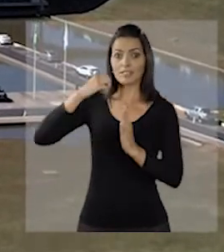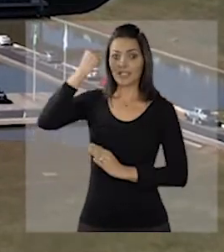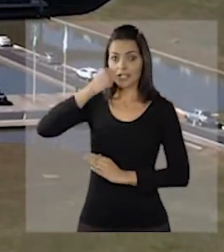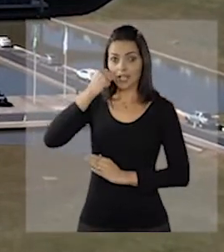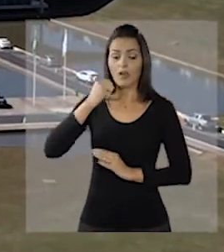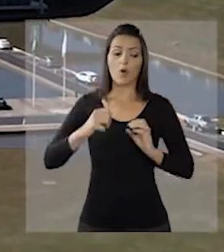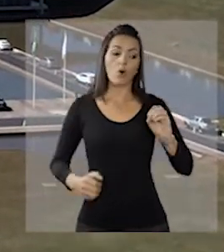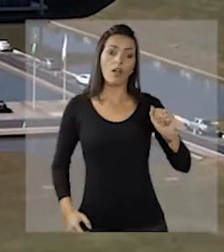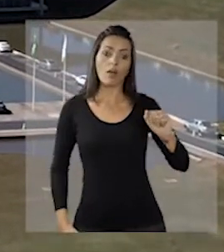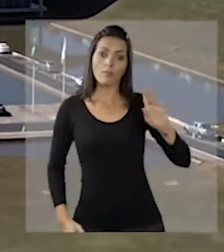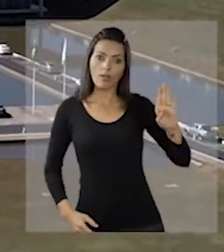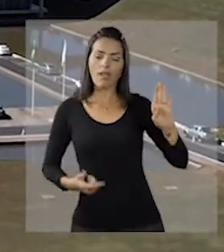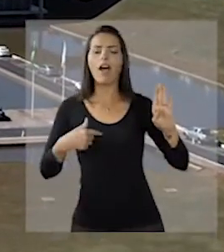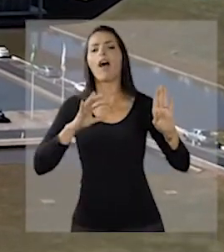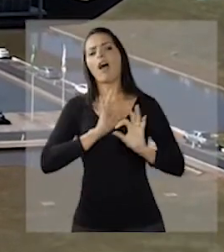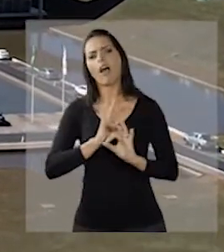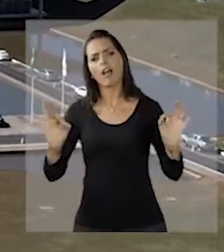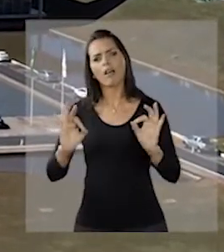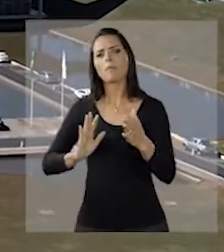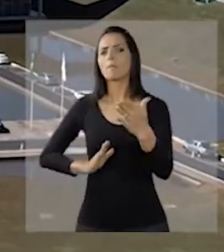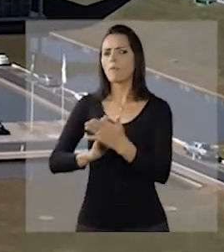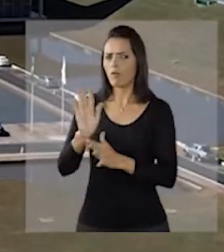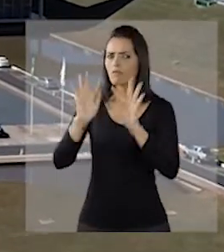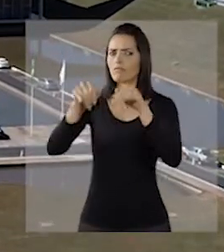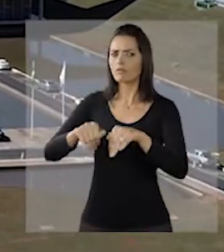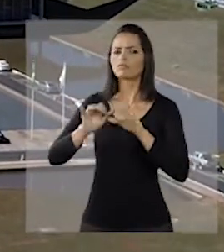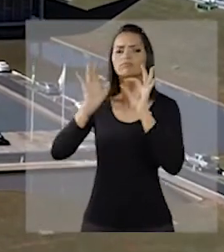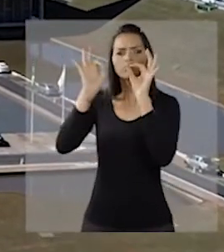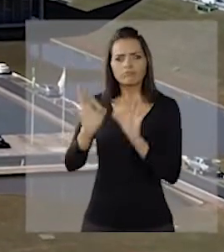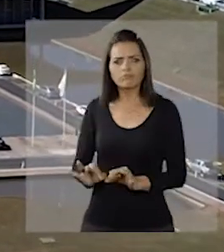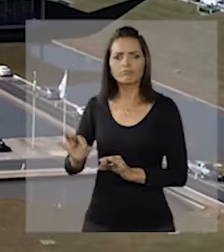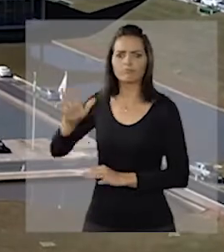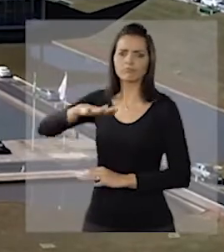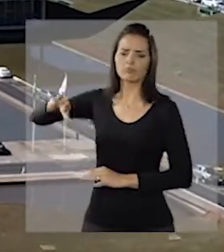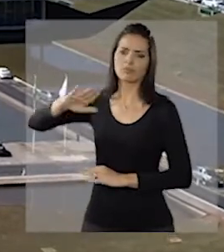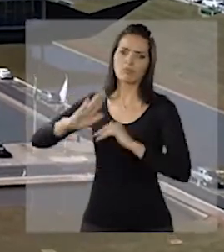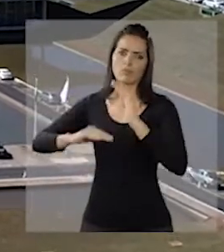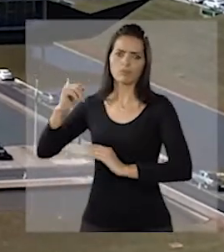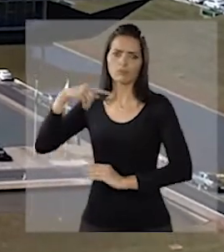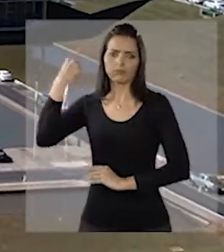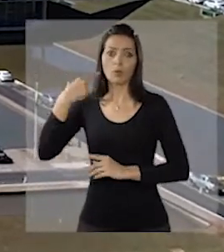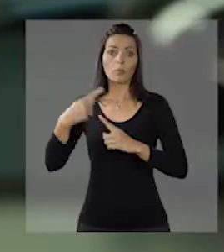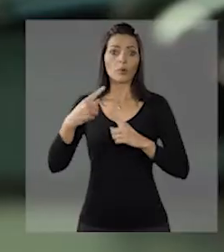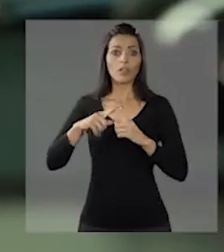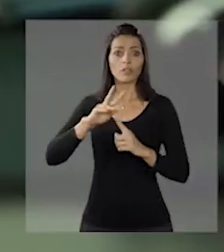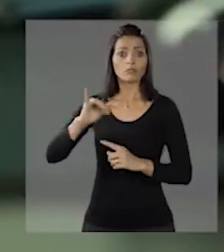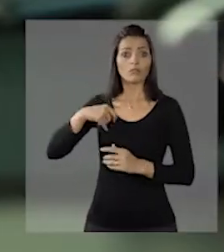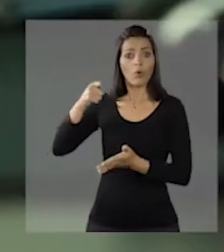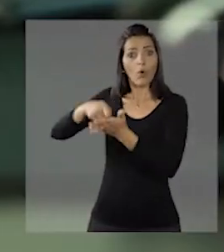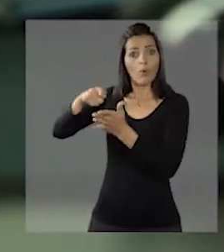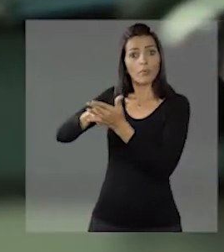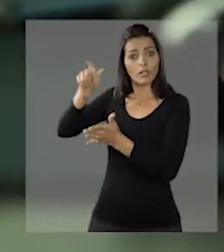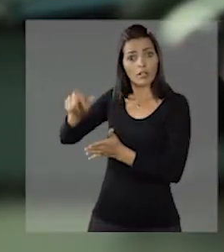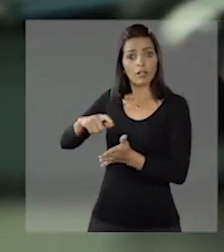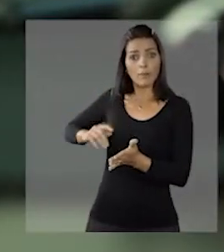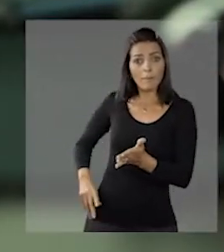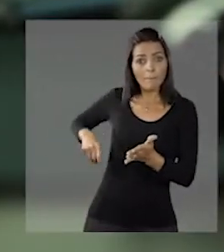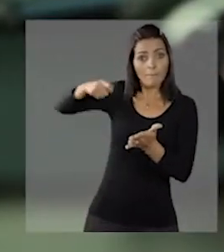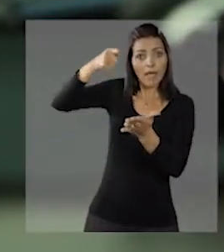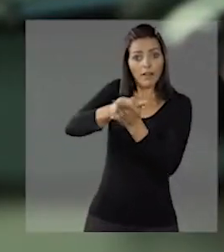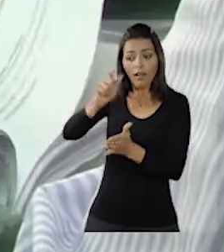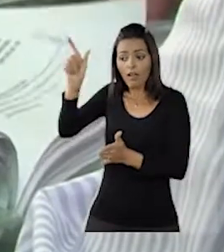Senado Federal e a OAB entende que a aprovação final faz justiça para a advocacia ao não impor